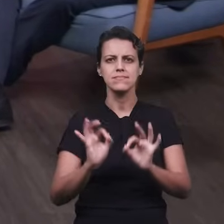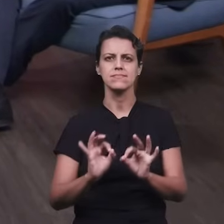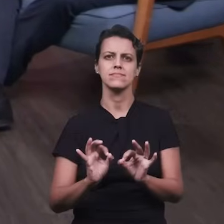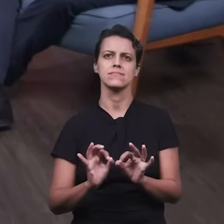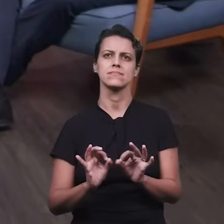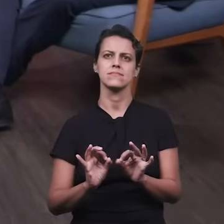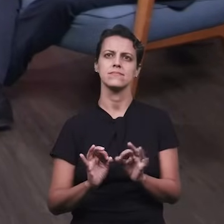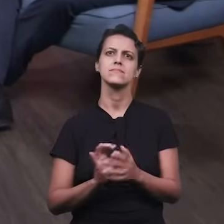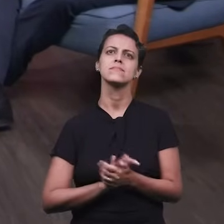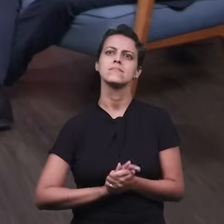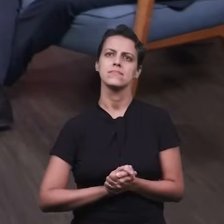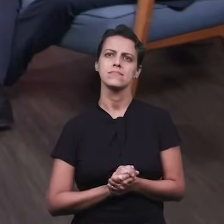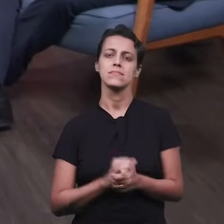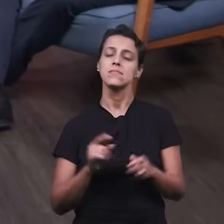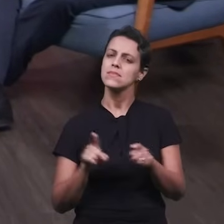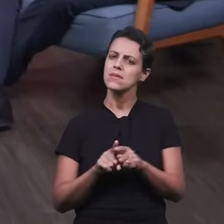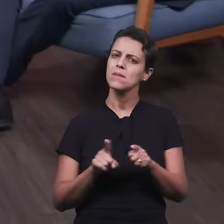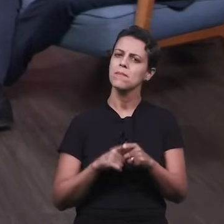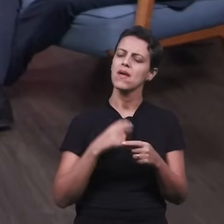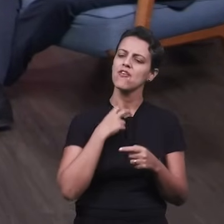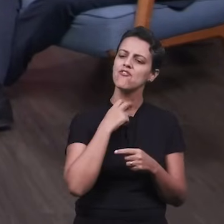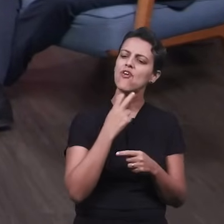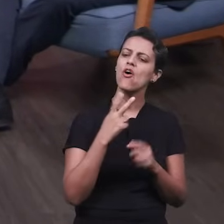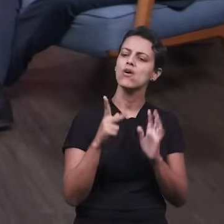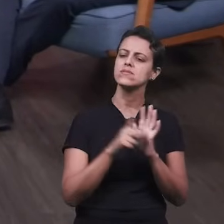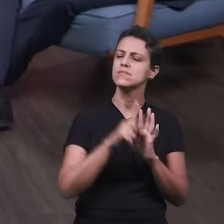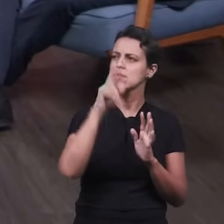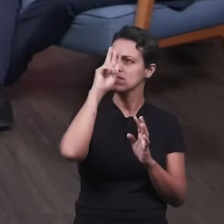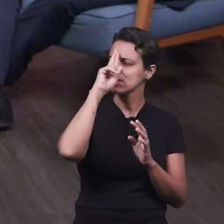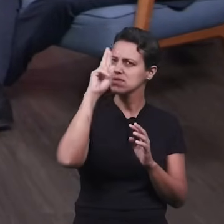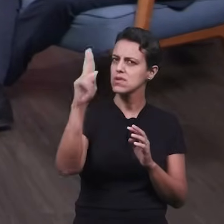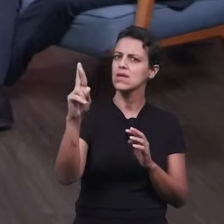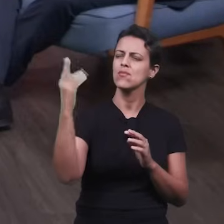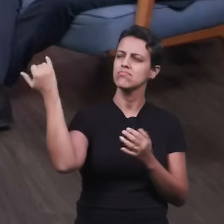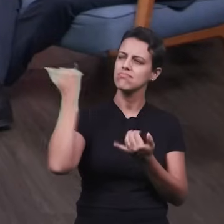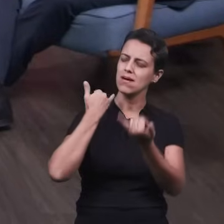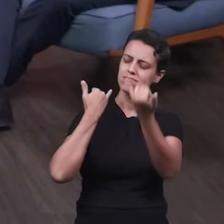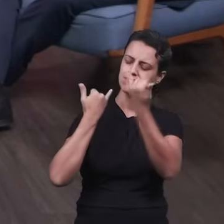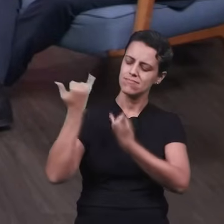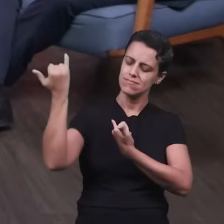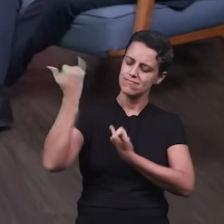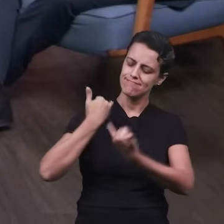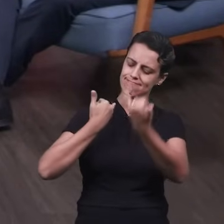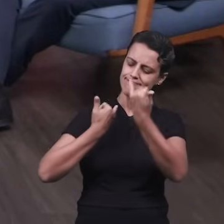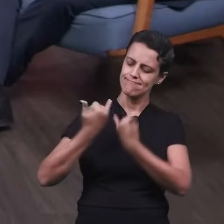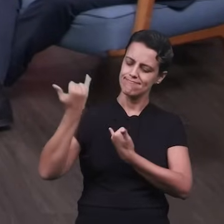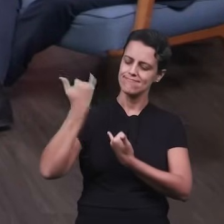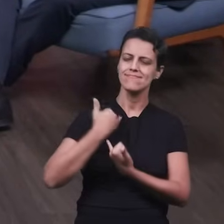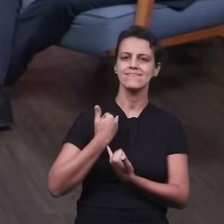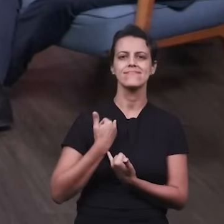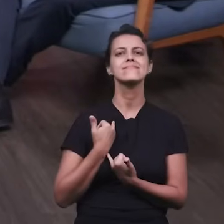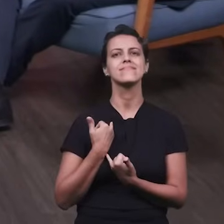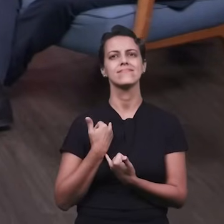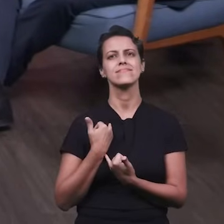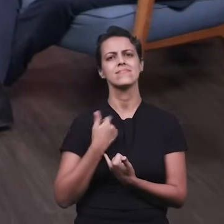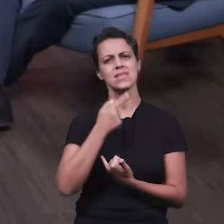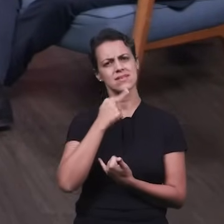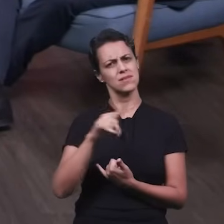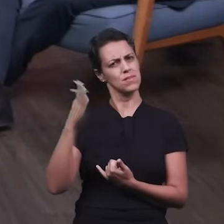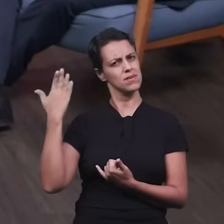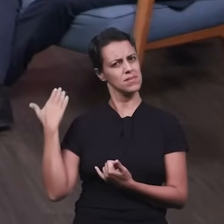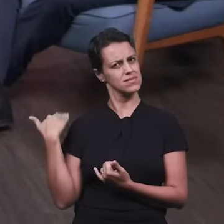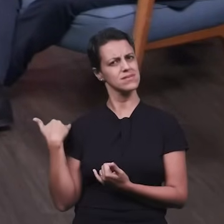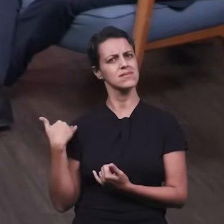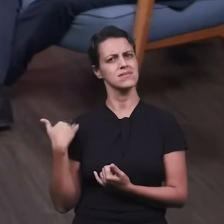que ela é. E quanto mais a gente ouve, mais a gente Aliás, na semana passada nós tocamos